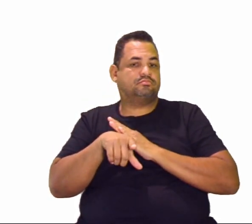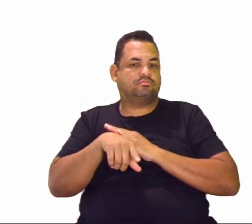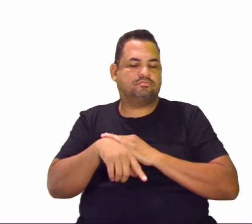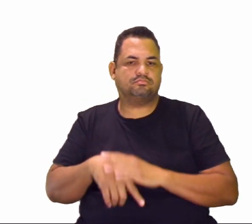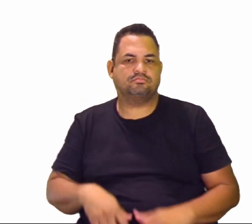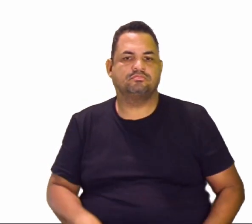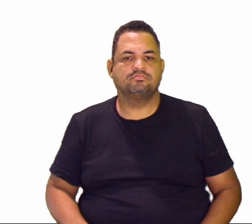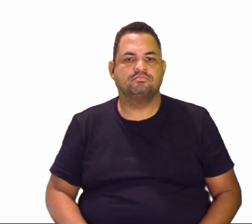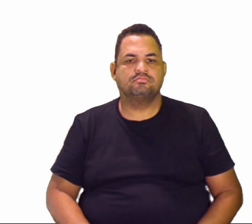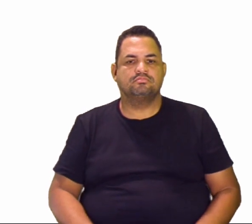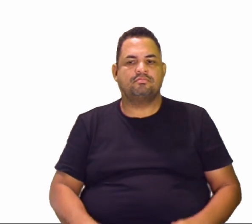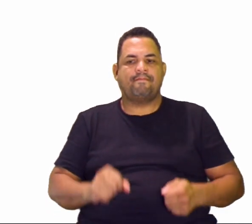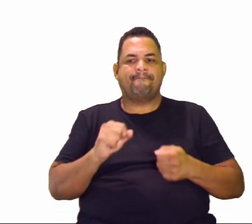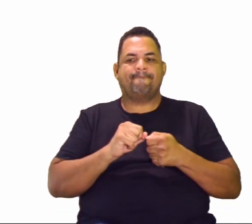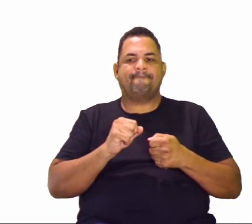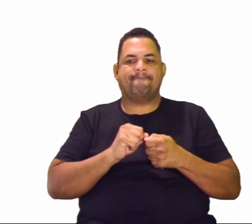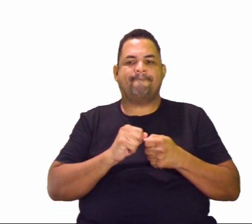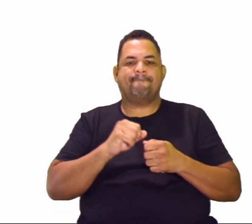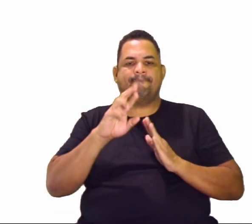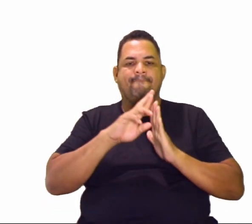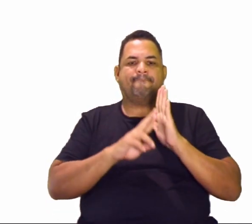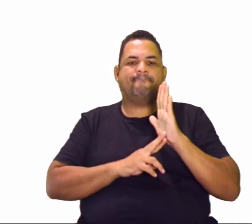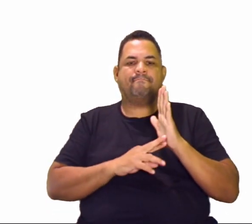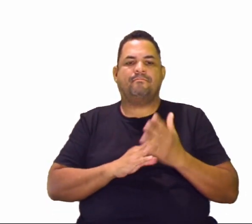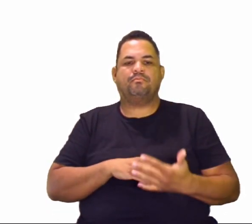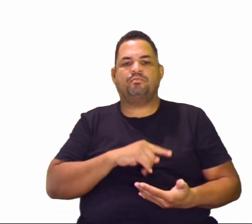nós faremos aquela regra de 3, né?